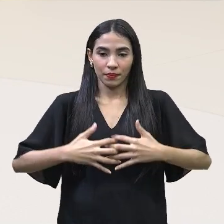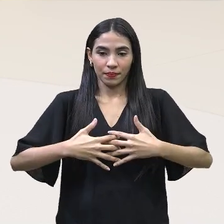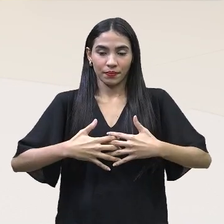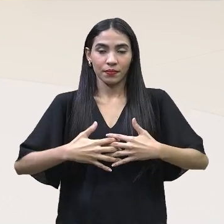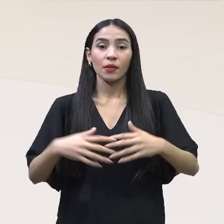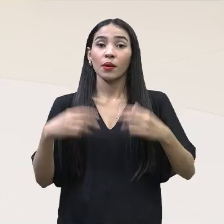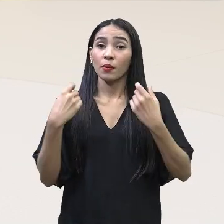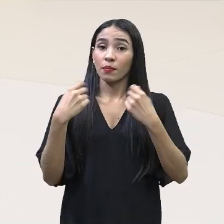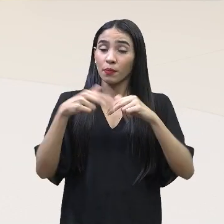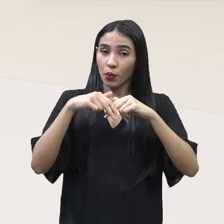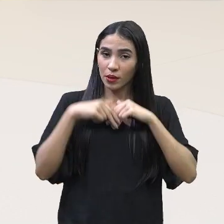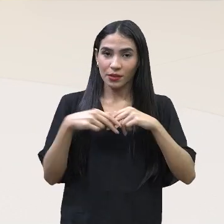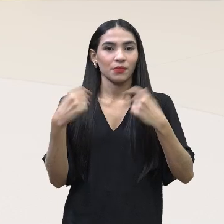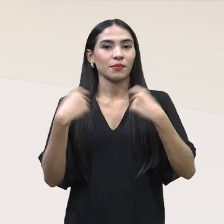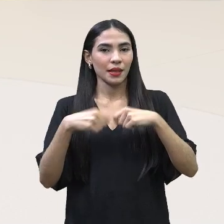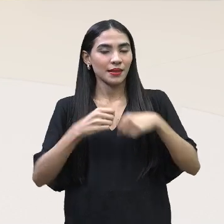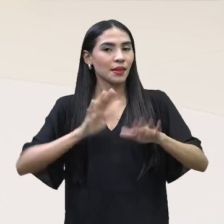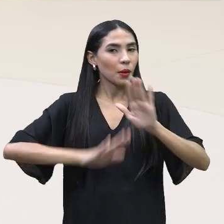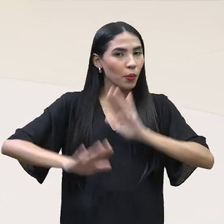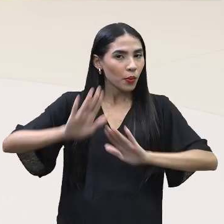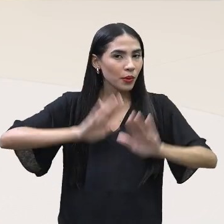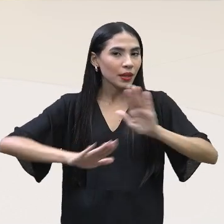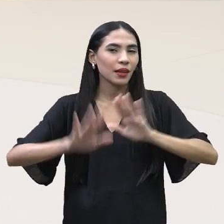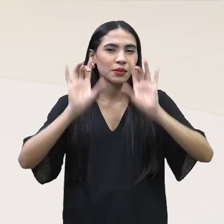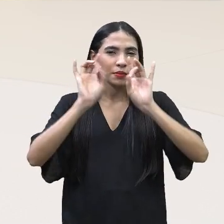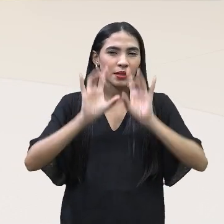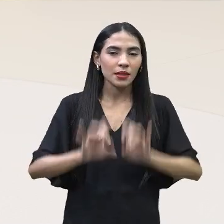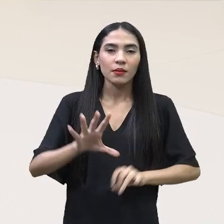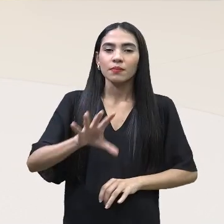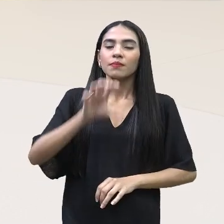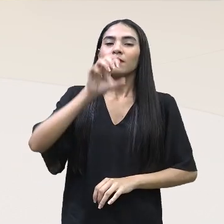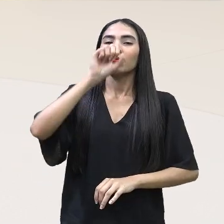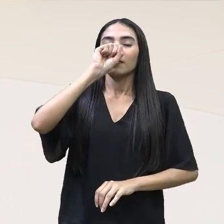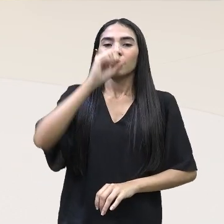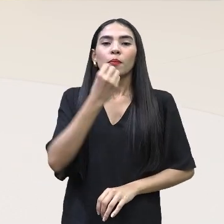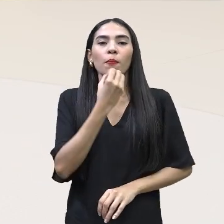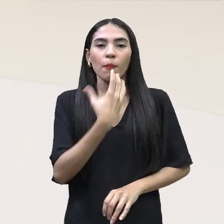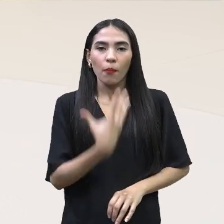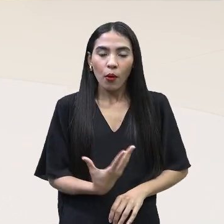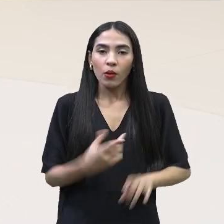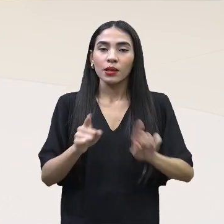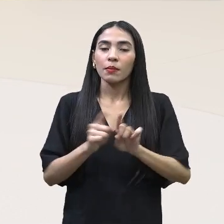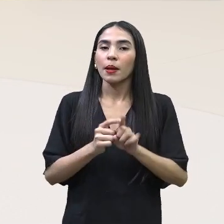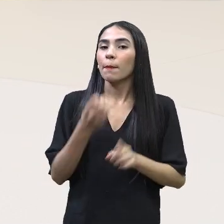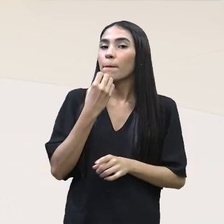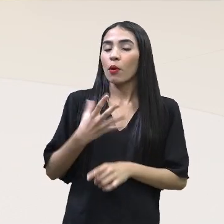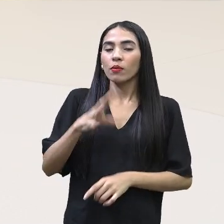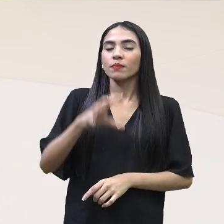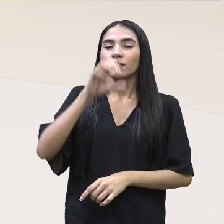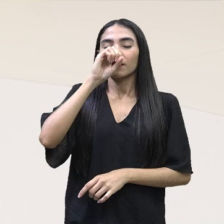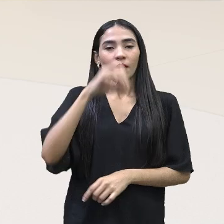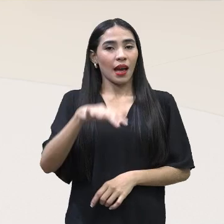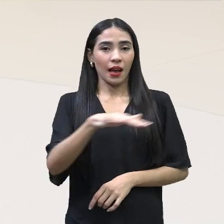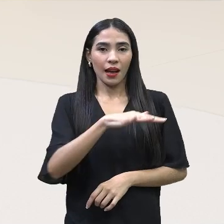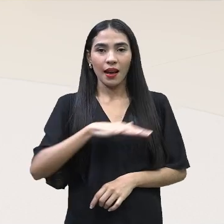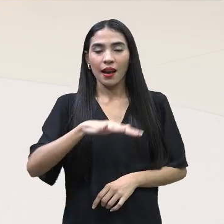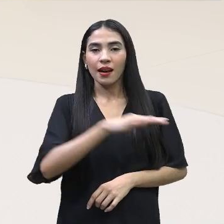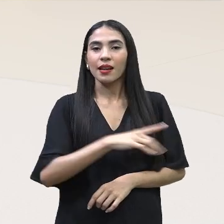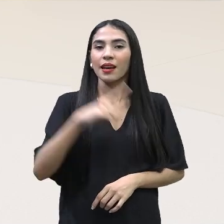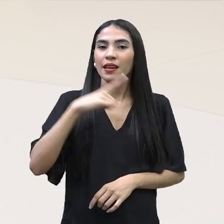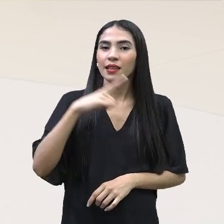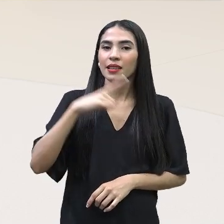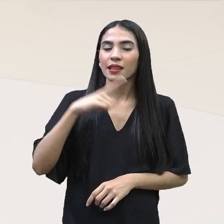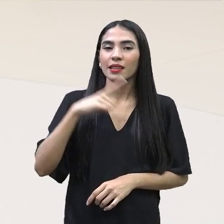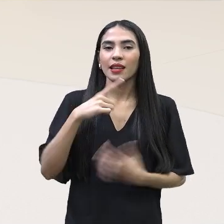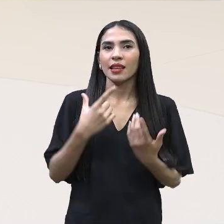tem que se tratar bem dos pulmões. O ar tem que ser puro, buscar uma boa respiração, ambientes que têm